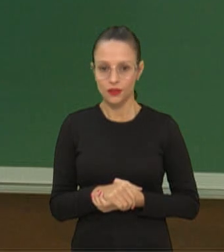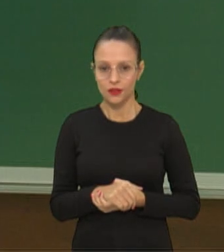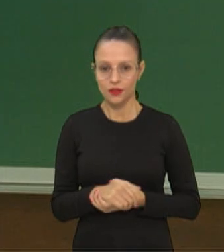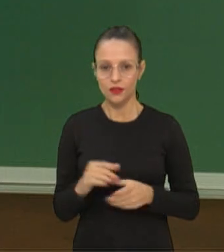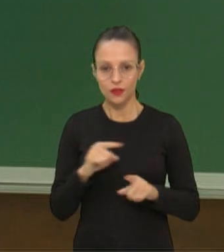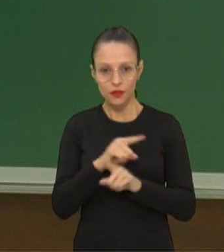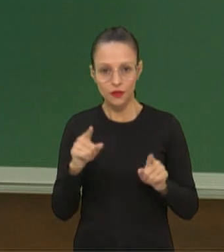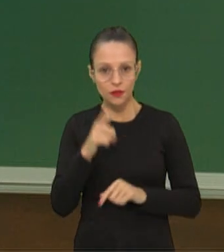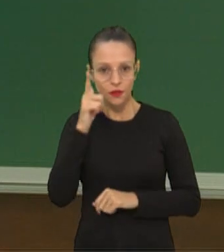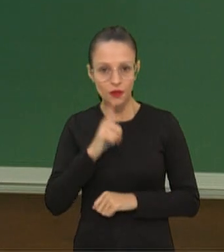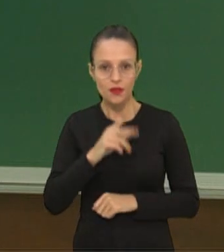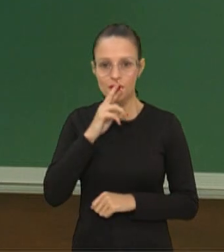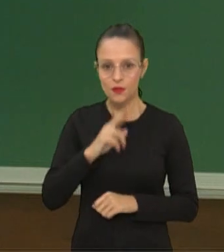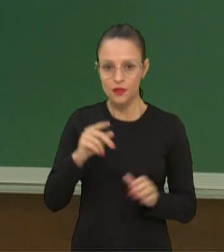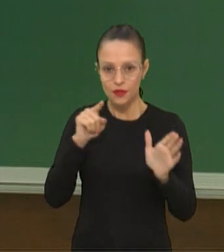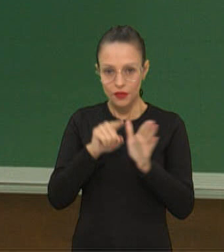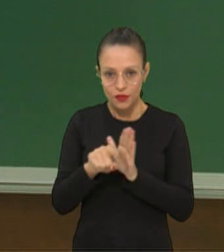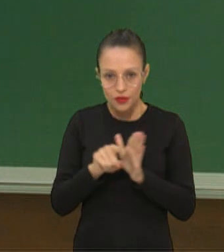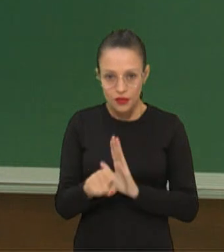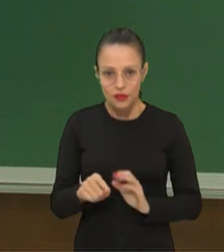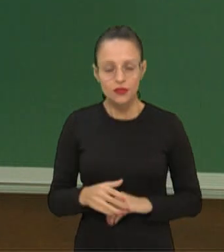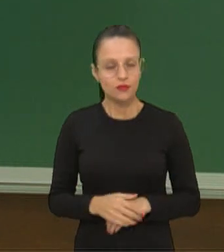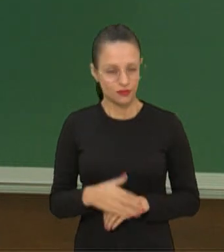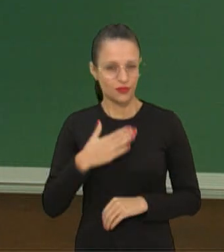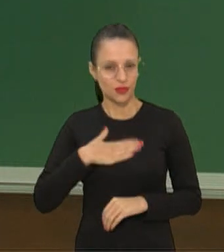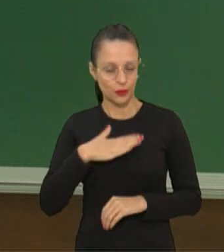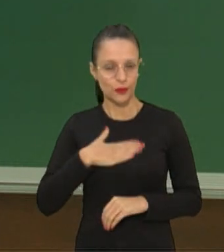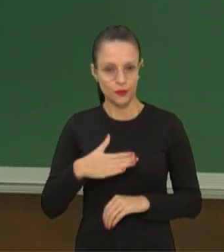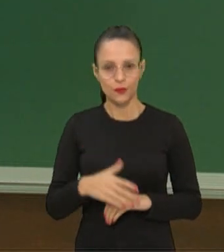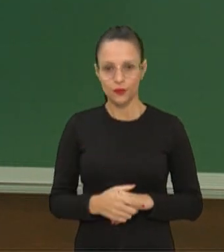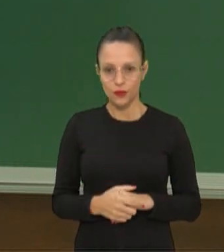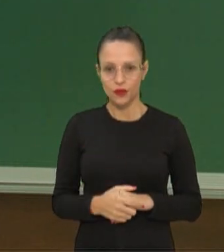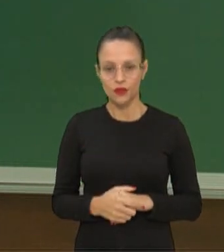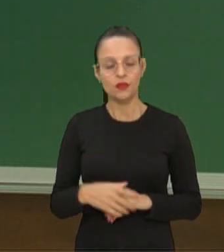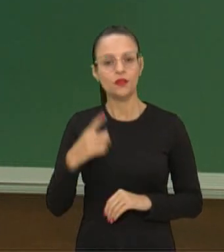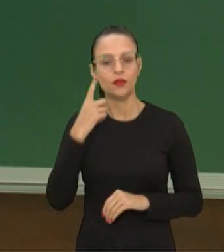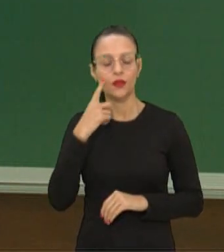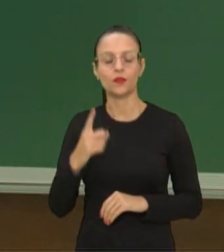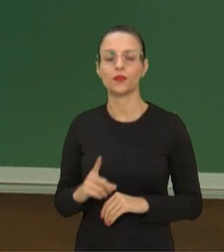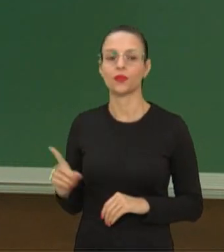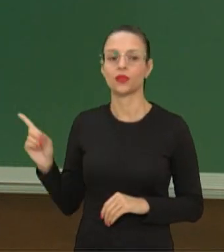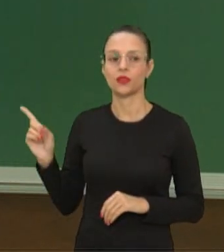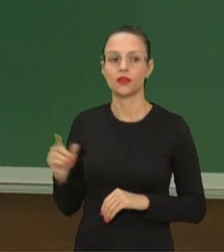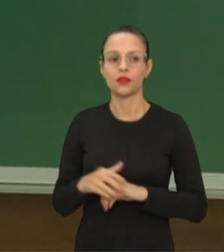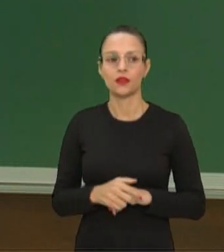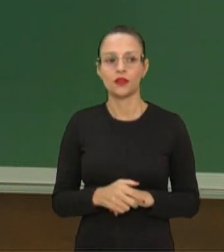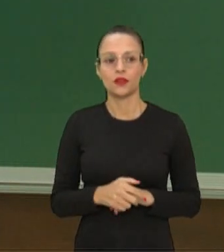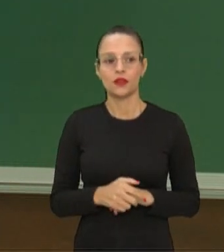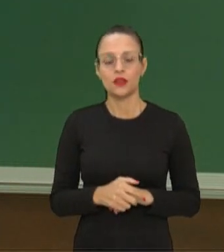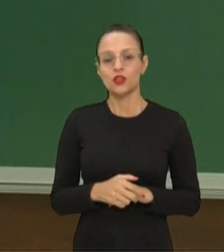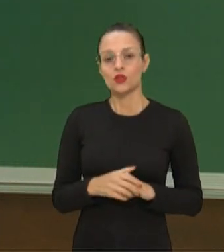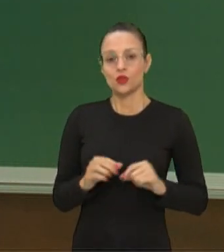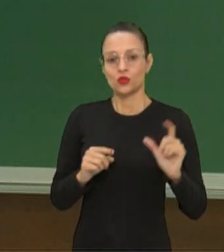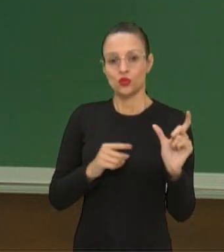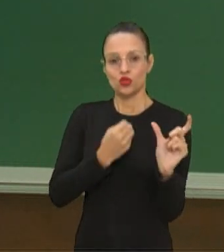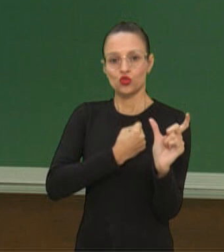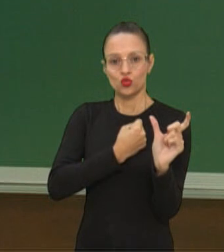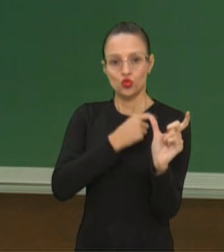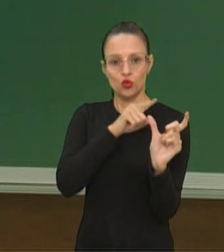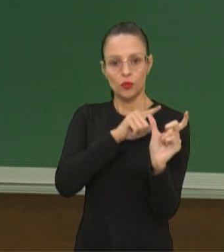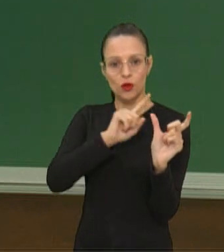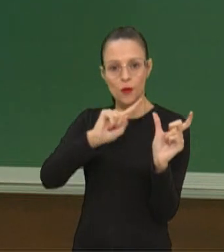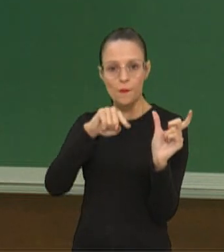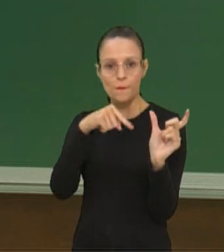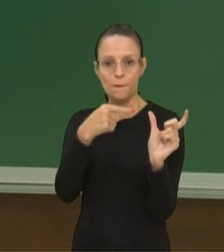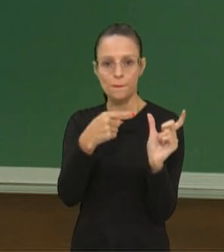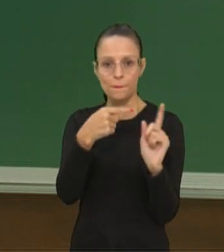E aí, pessoal, conseguiram resolver esse quiz? Bem tranquilo, né? Veja só, a soma entre um número e 4. Esse